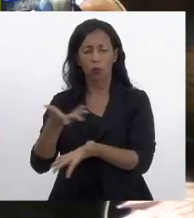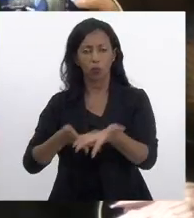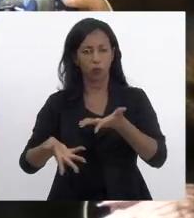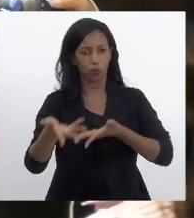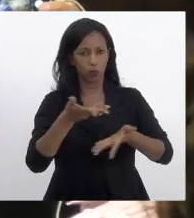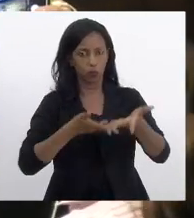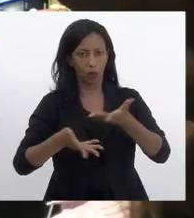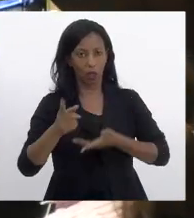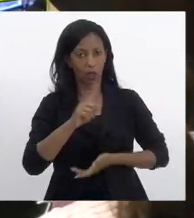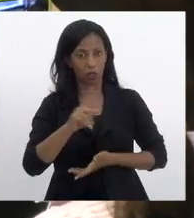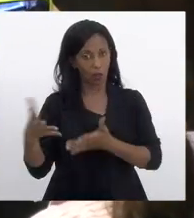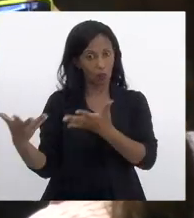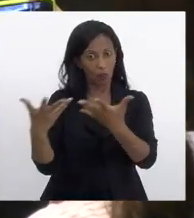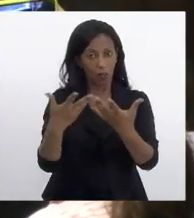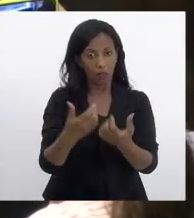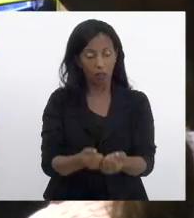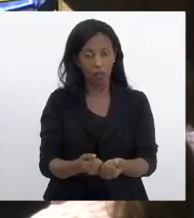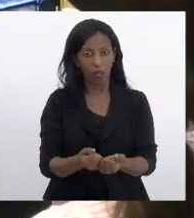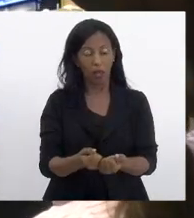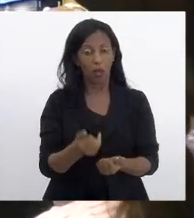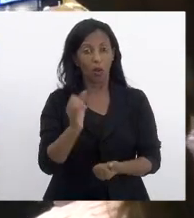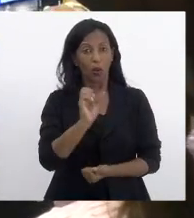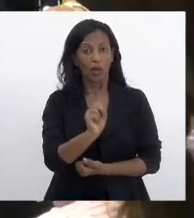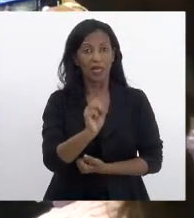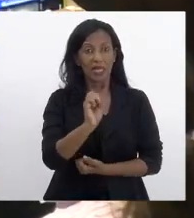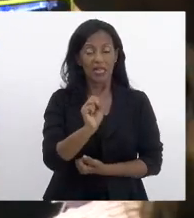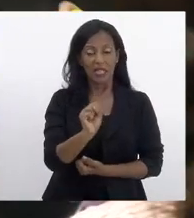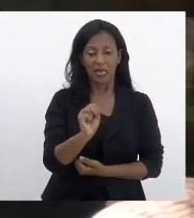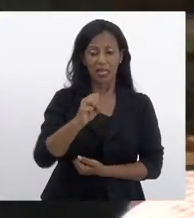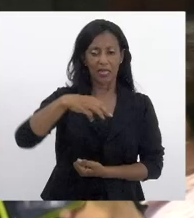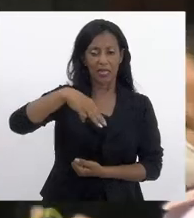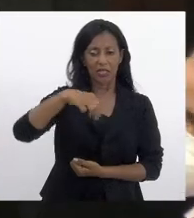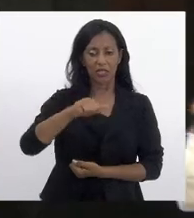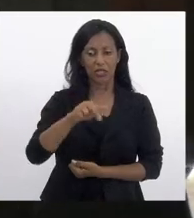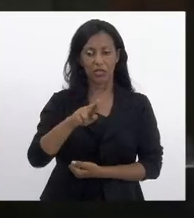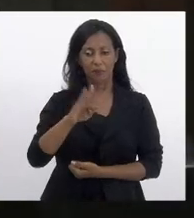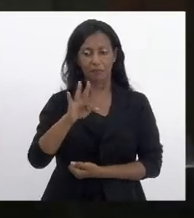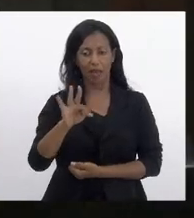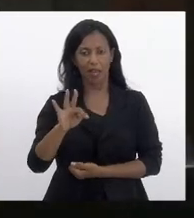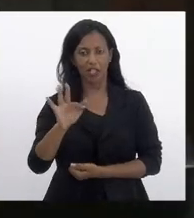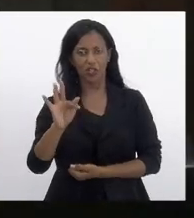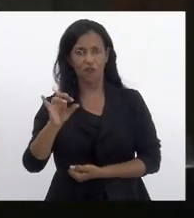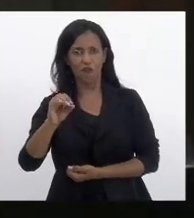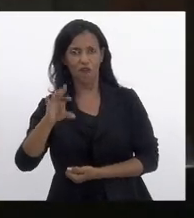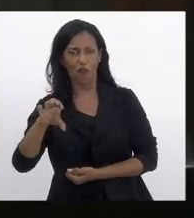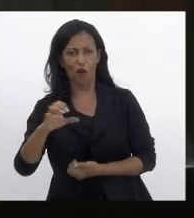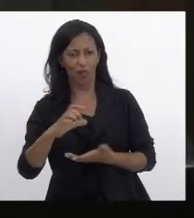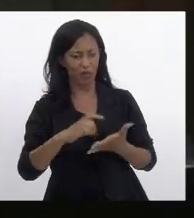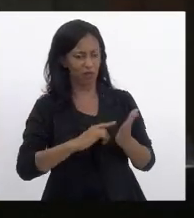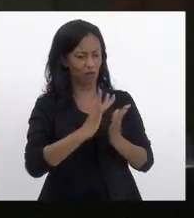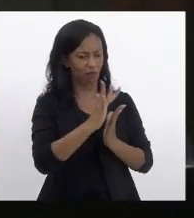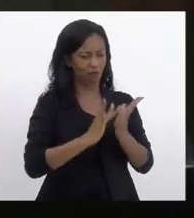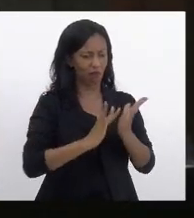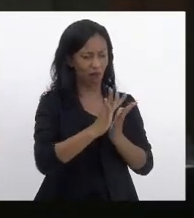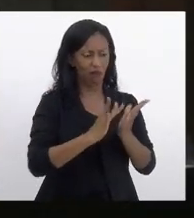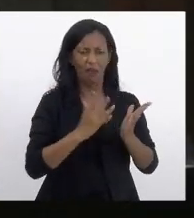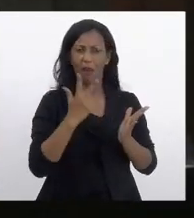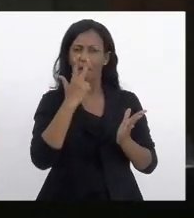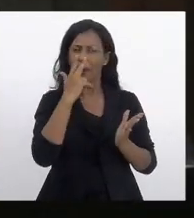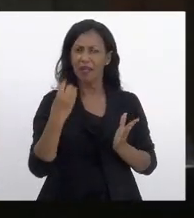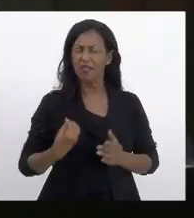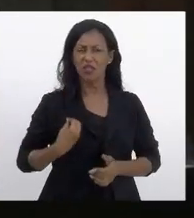profissionais da educação os smartphones. Não considera. É impressionante. Parece que não vivem no mundo